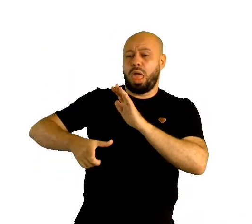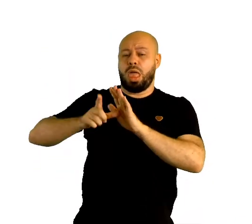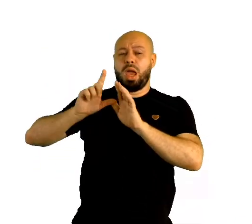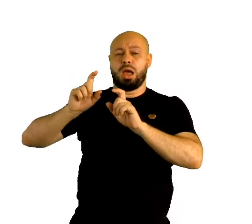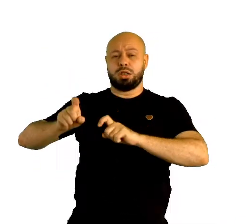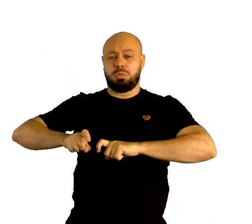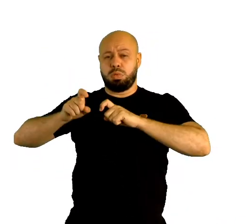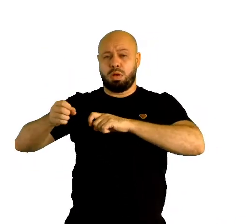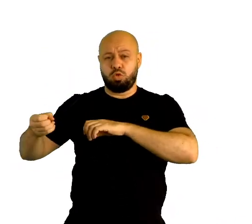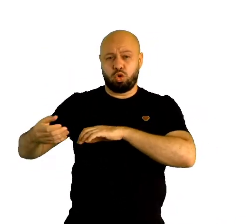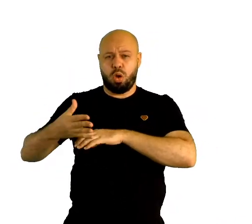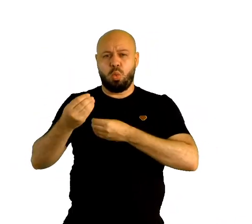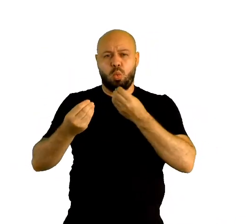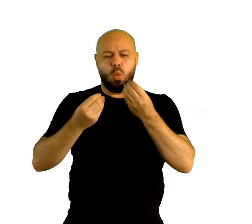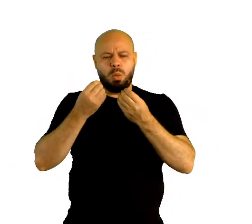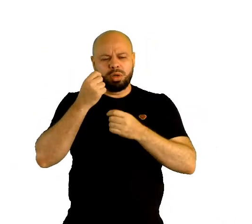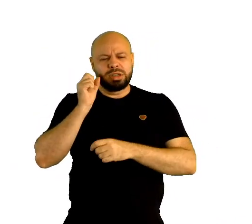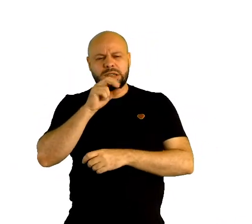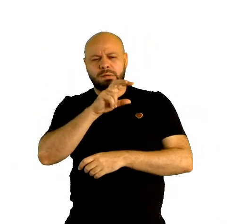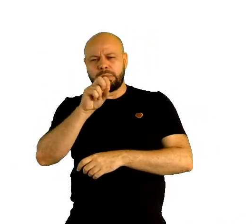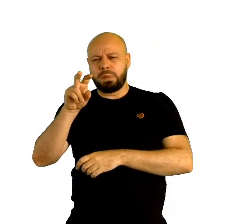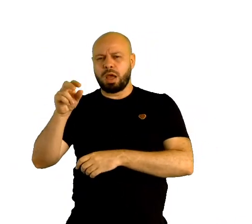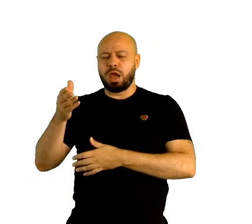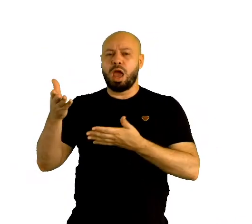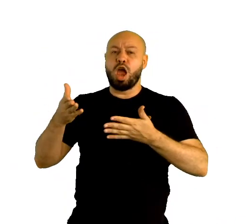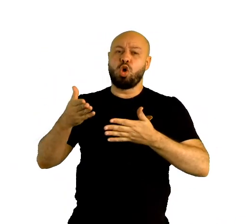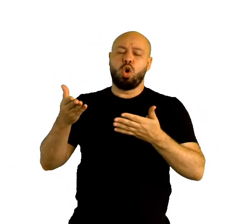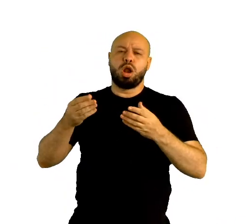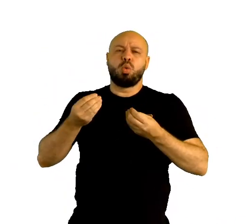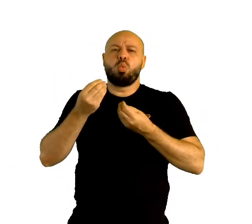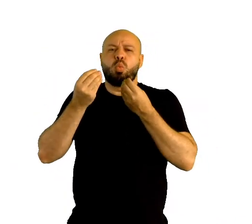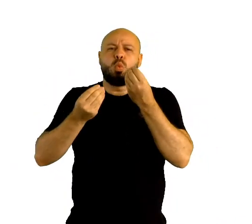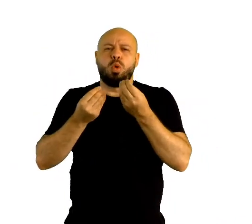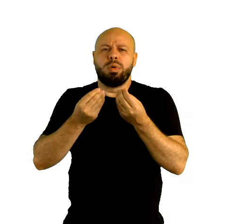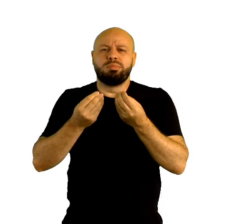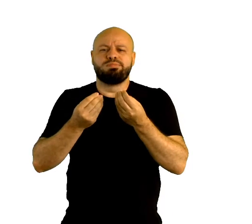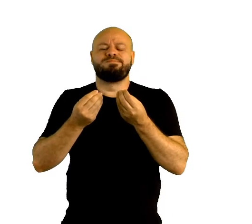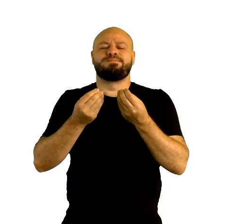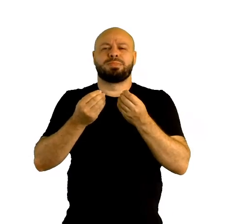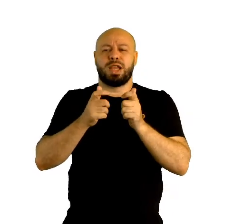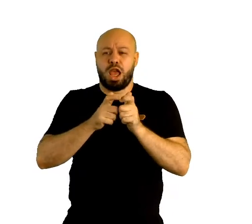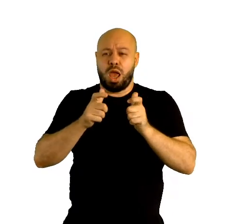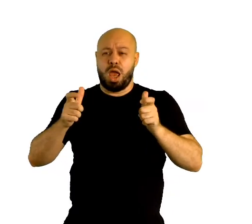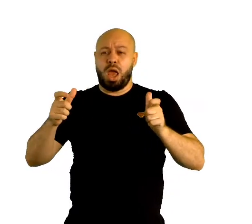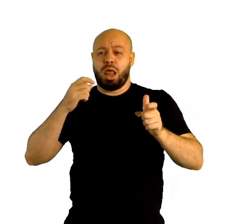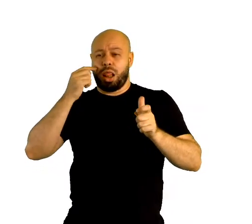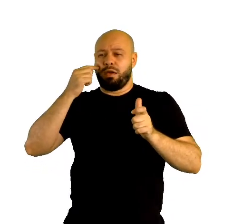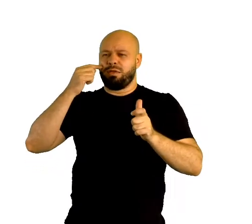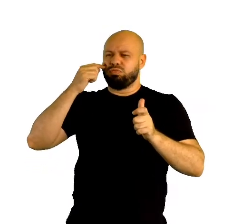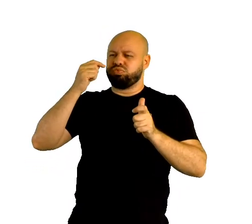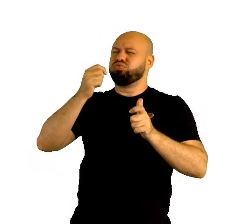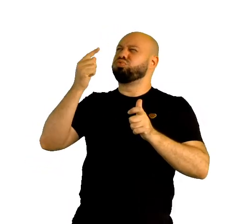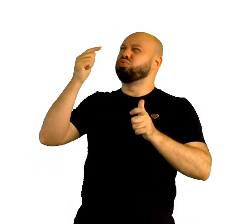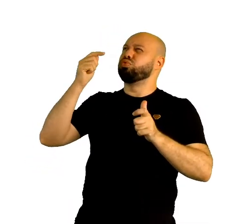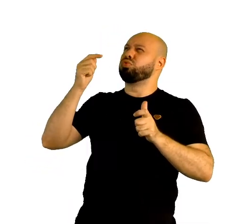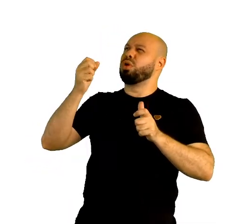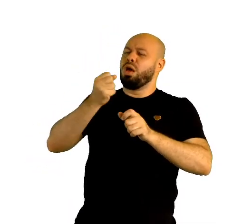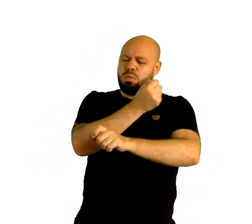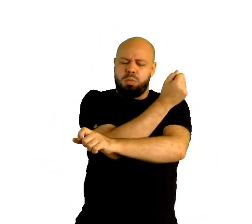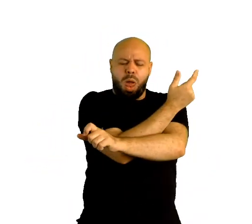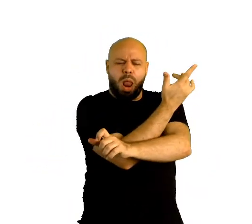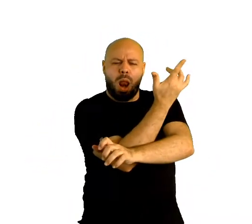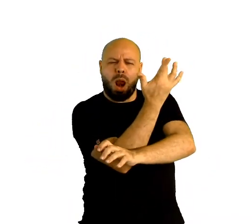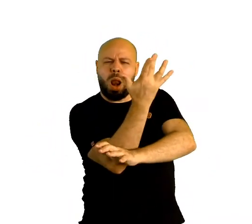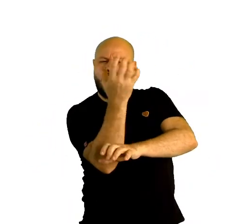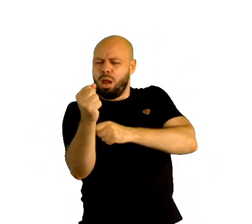agrícola moderna e como que ela está hoje, né? A gente vê que antes ela tinha bastante vegetação, agora a vegetação